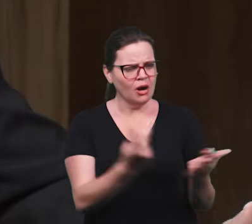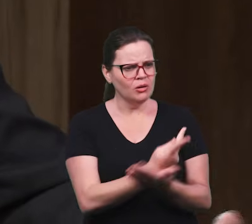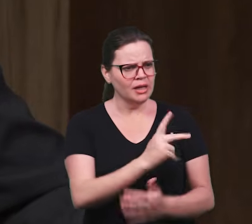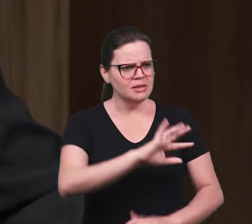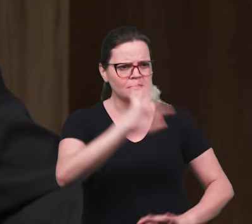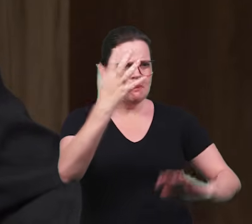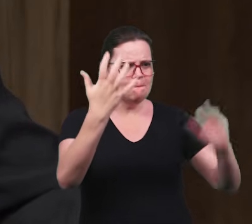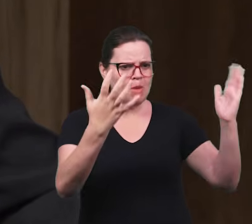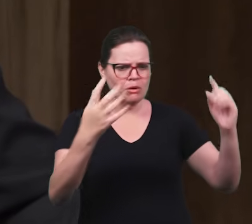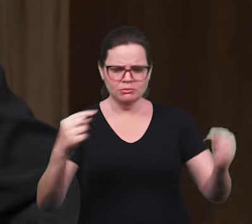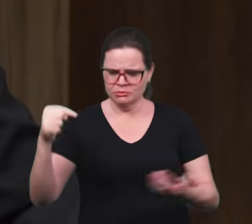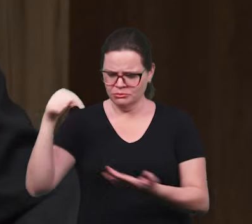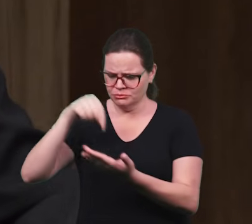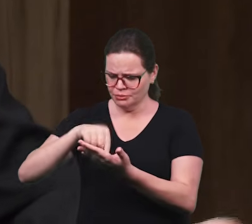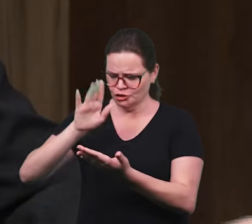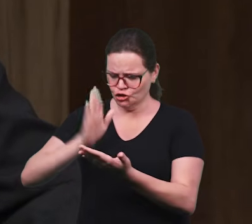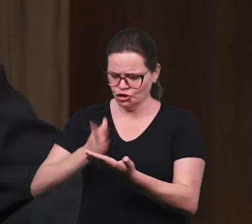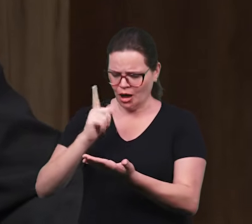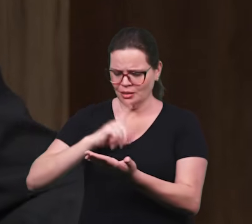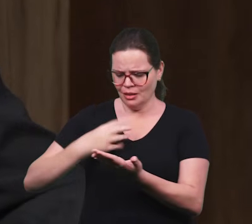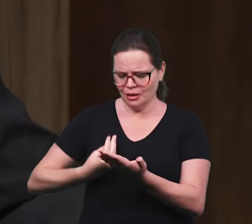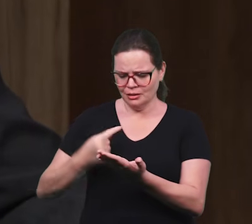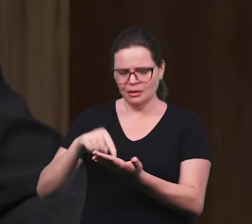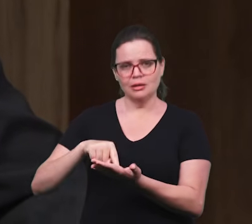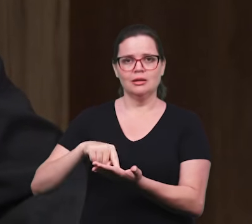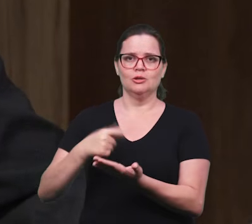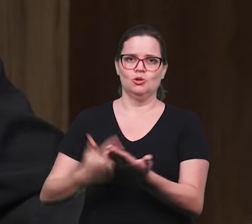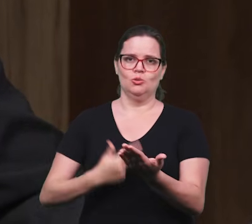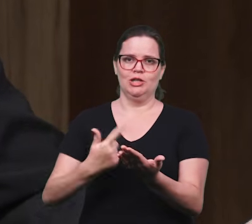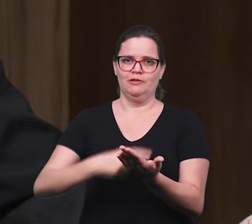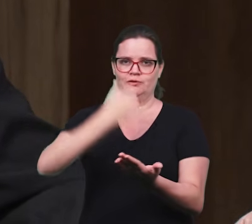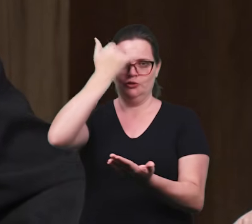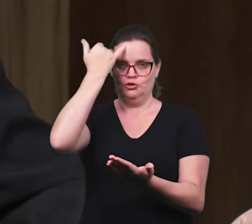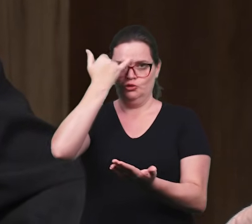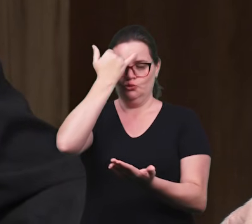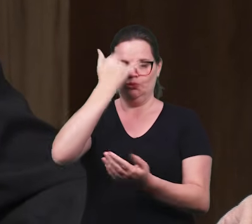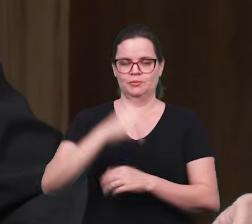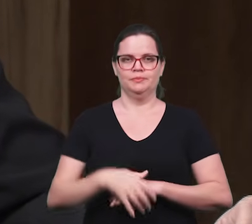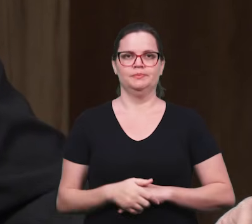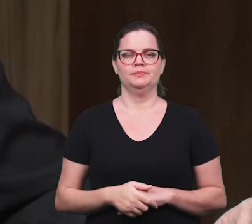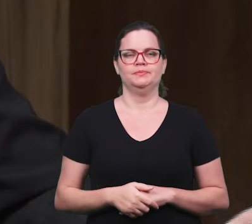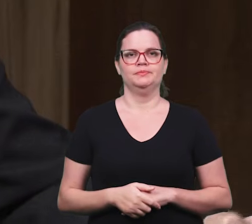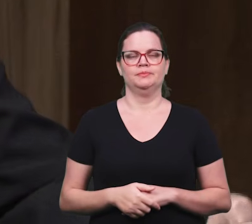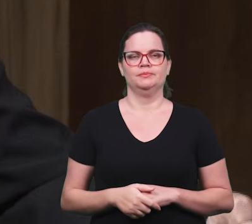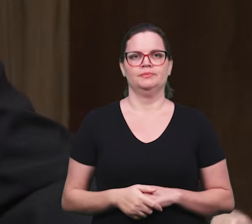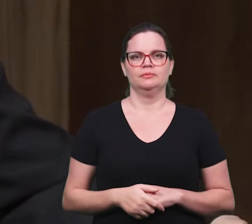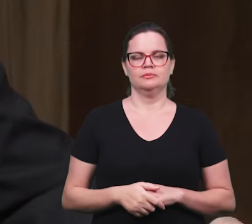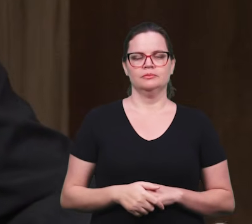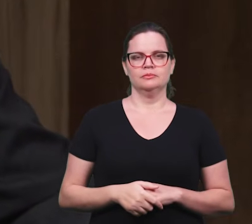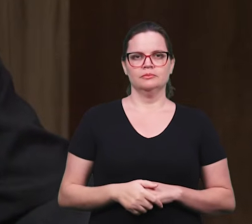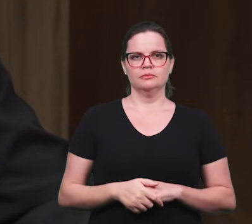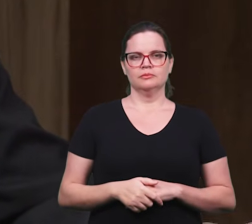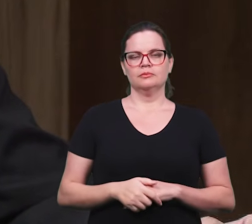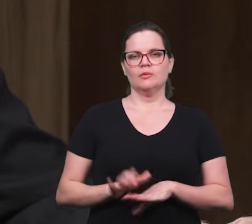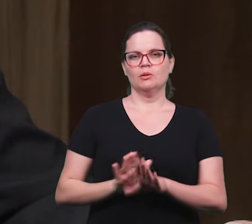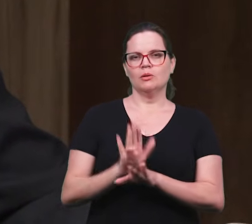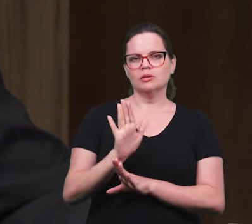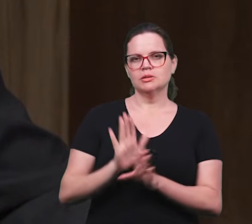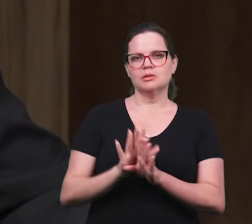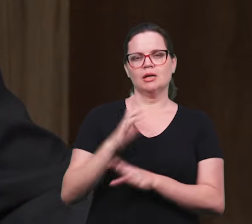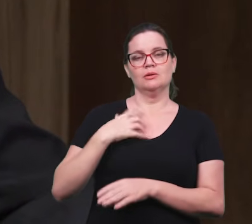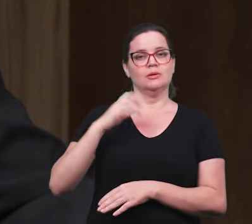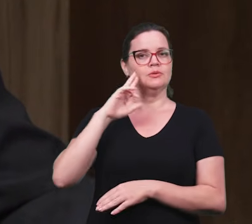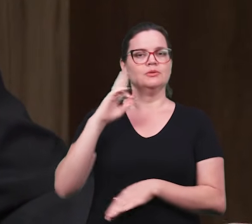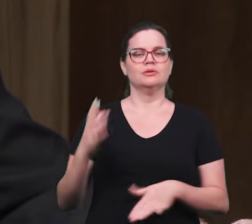que estavam descritos já na carta de Judas, né? E a orientação, o conselho do